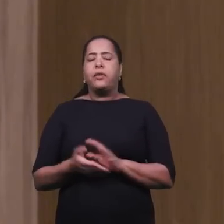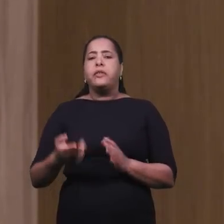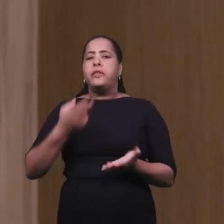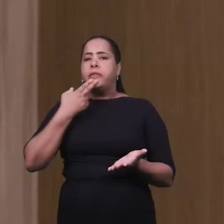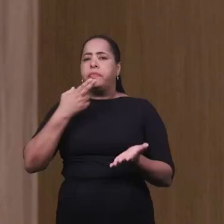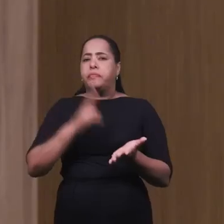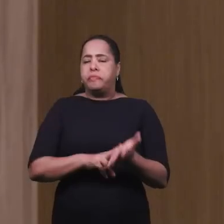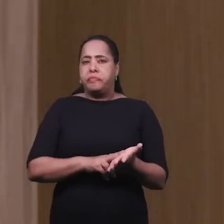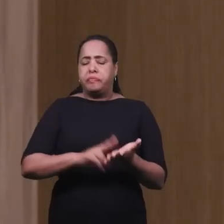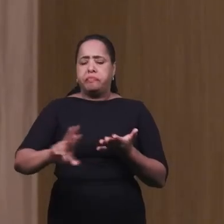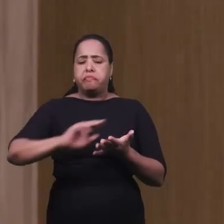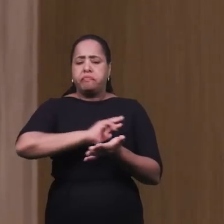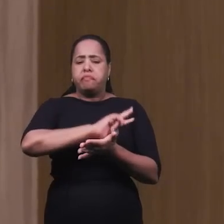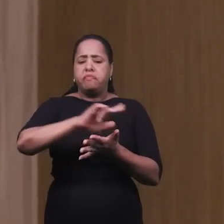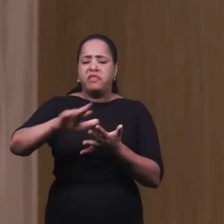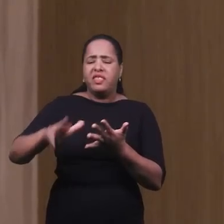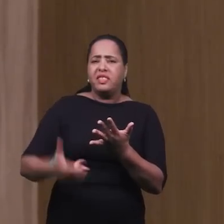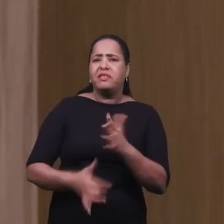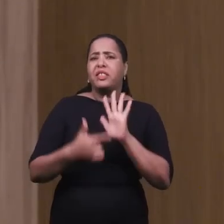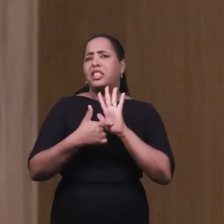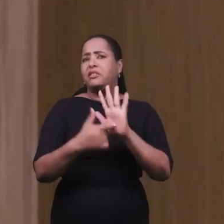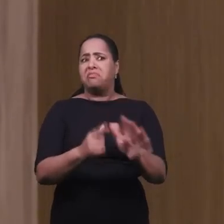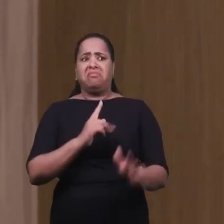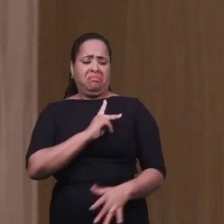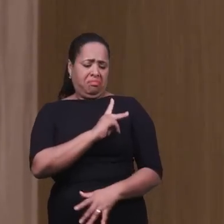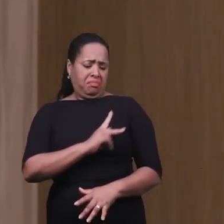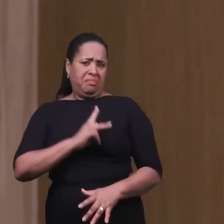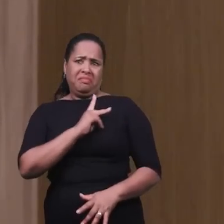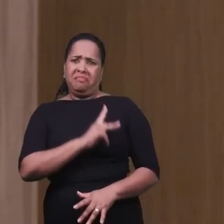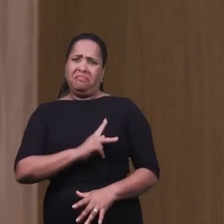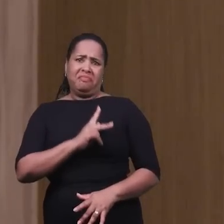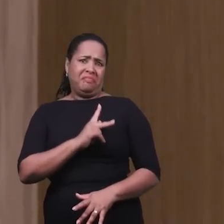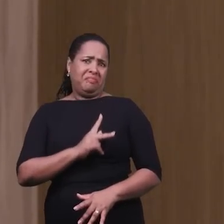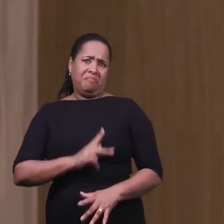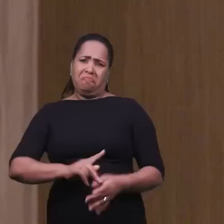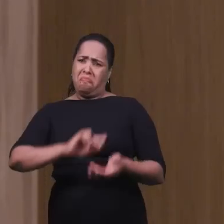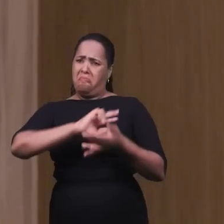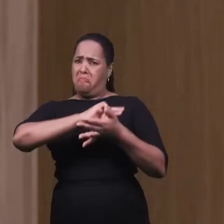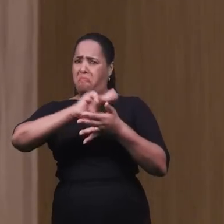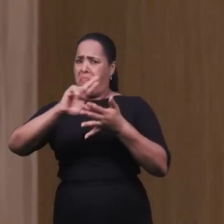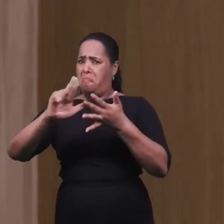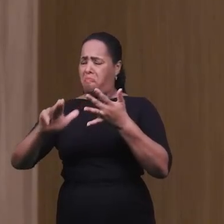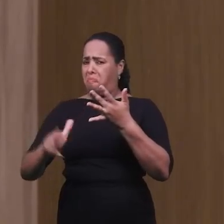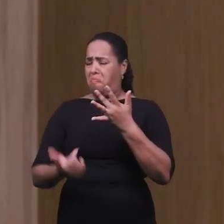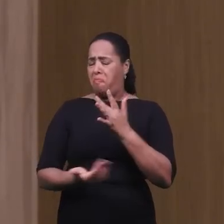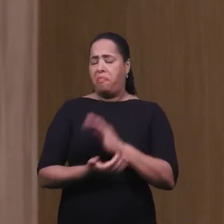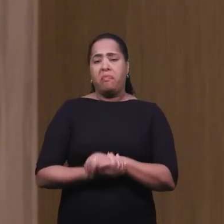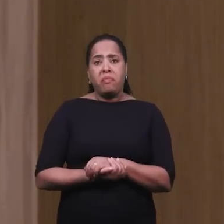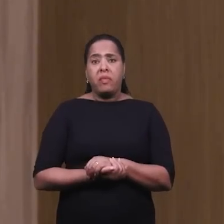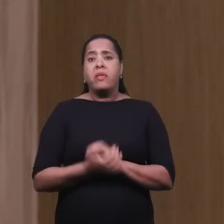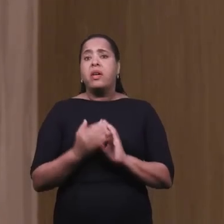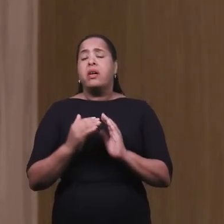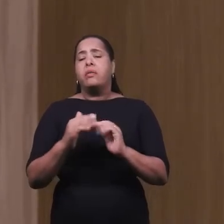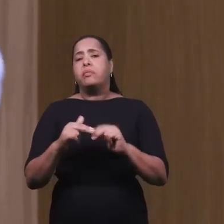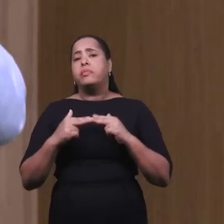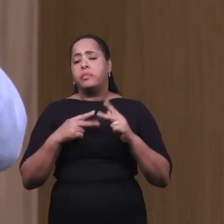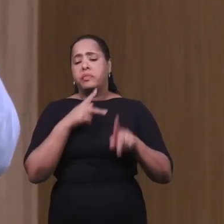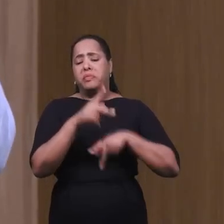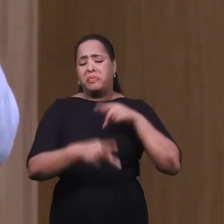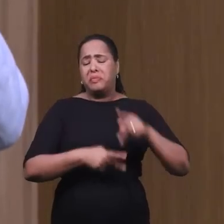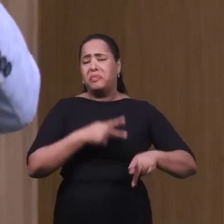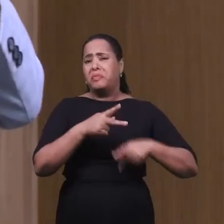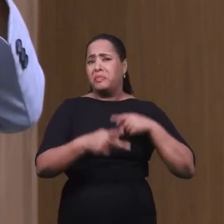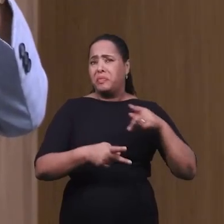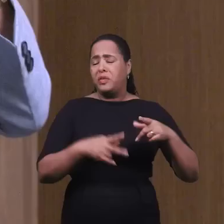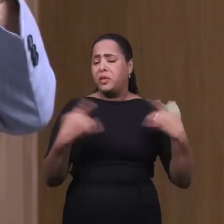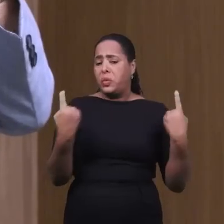encontrar as cartas diversas, né? Paulo, então, foi mestre nas cartas, não é? Porque